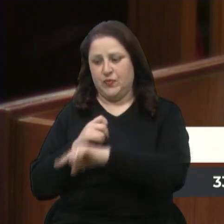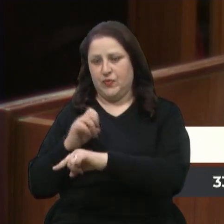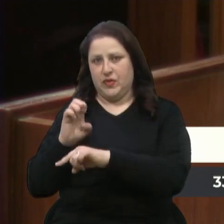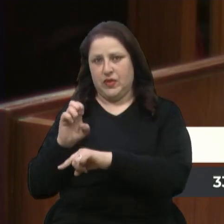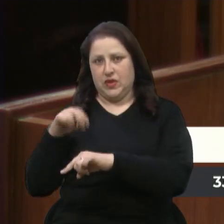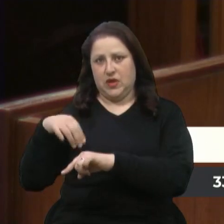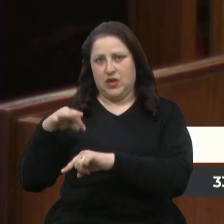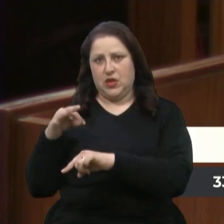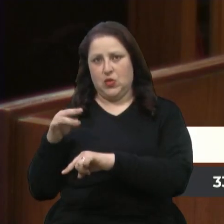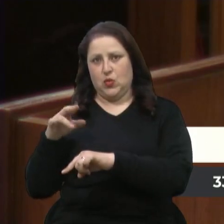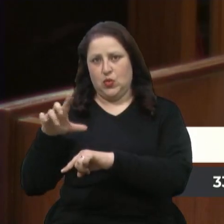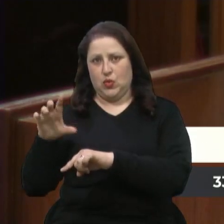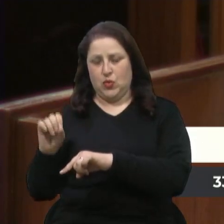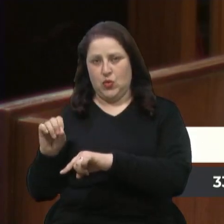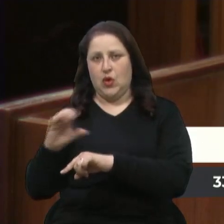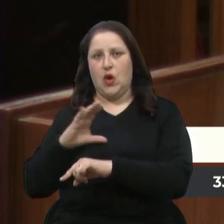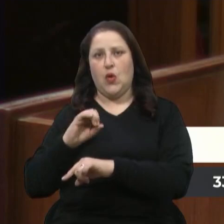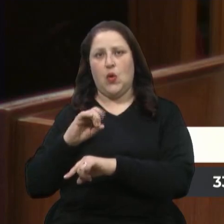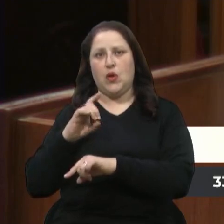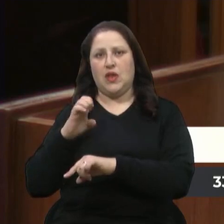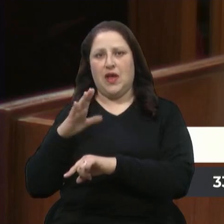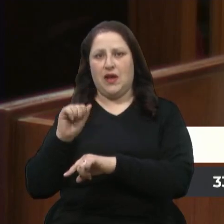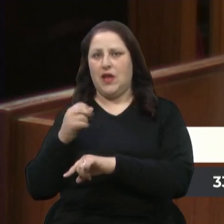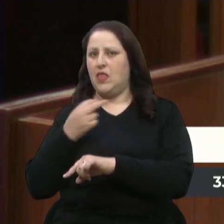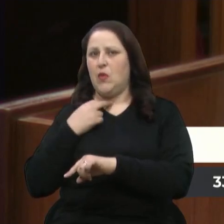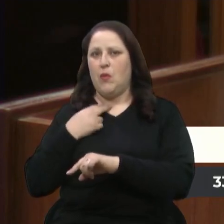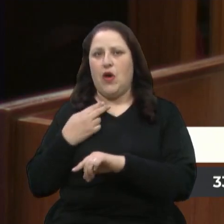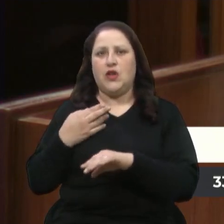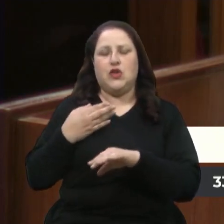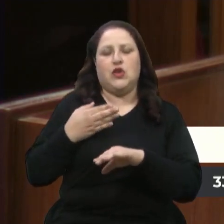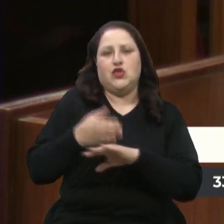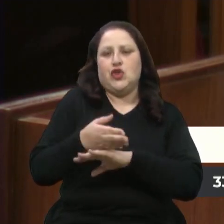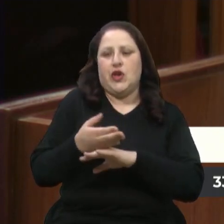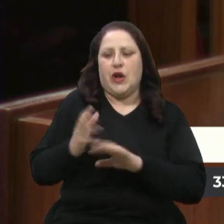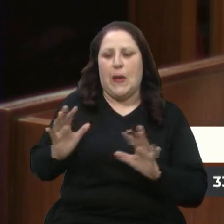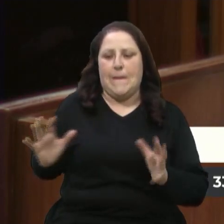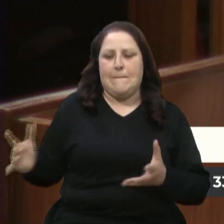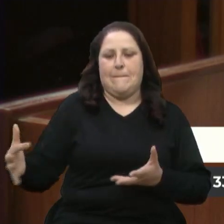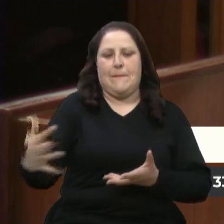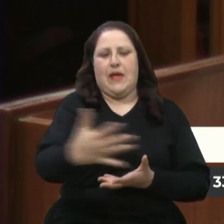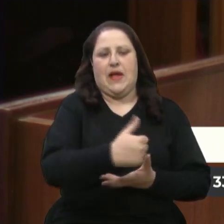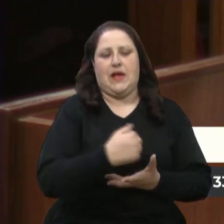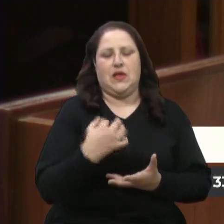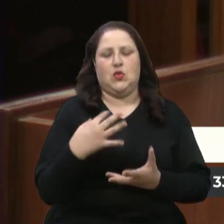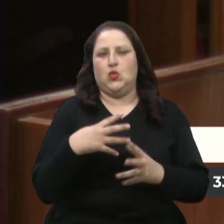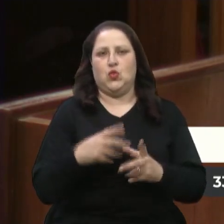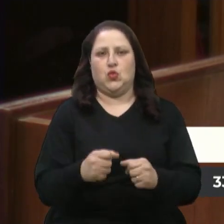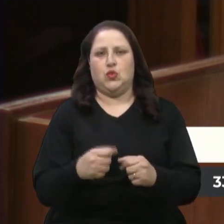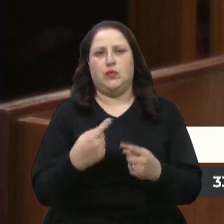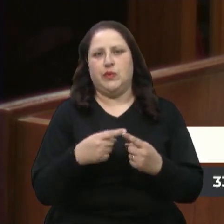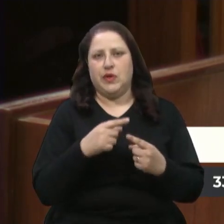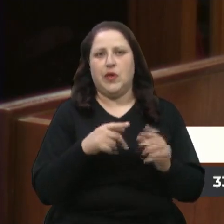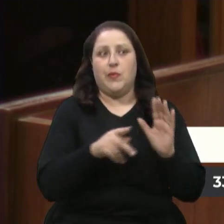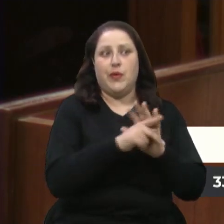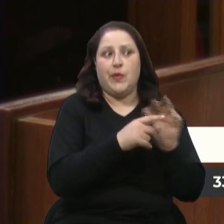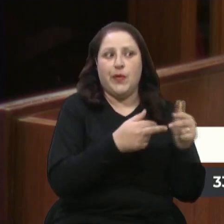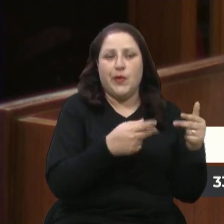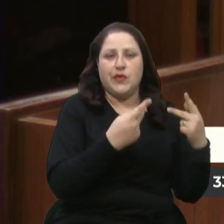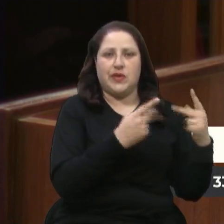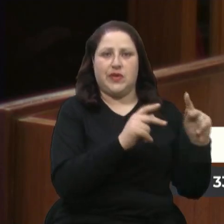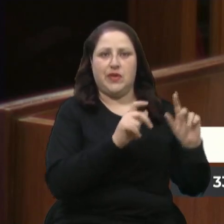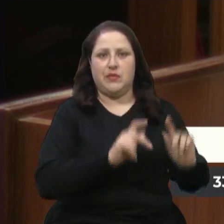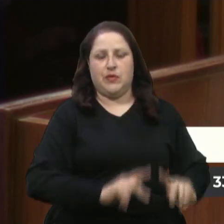Nós temos também, o comitê é formado por 11, né, representantes também da sociedade